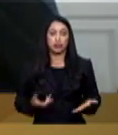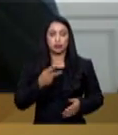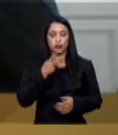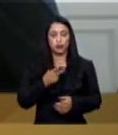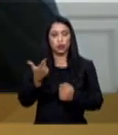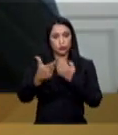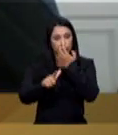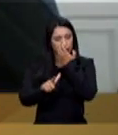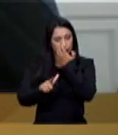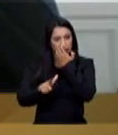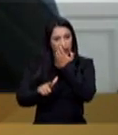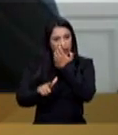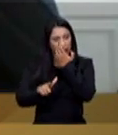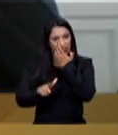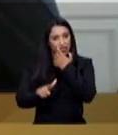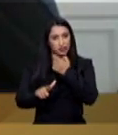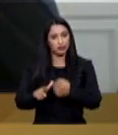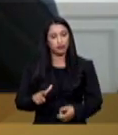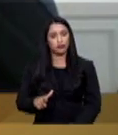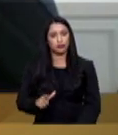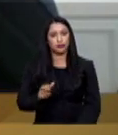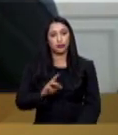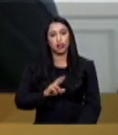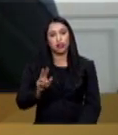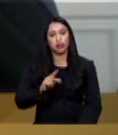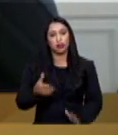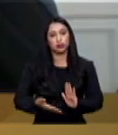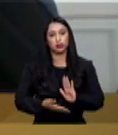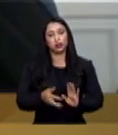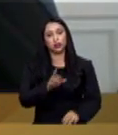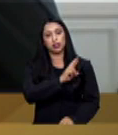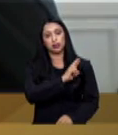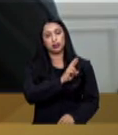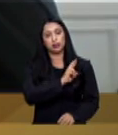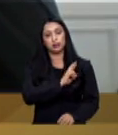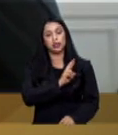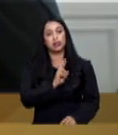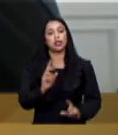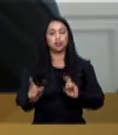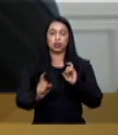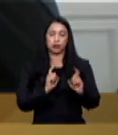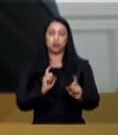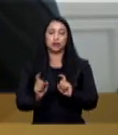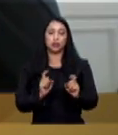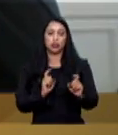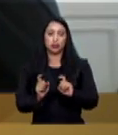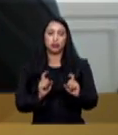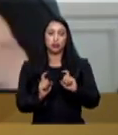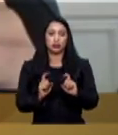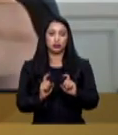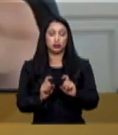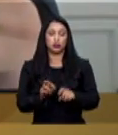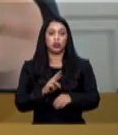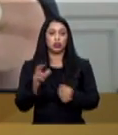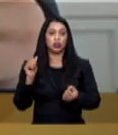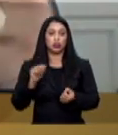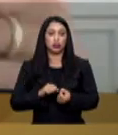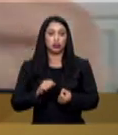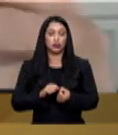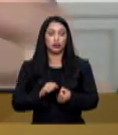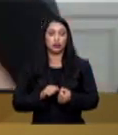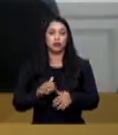insistir, não excluo a responsabilidade do gestor em não fazer